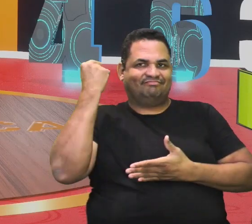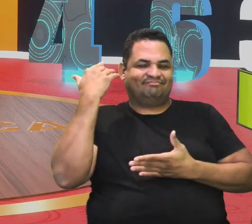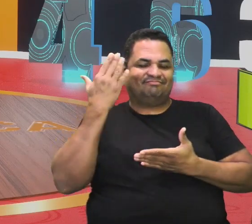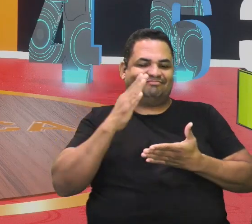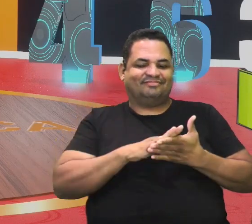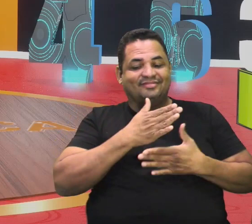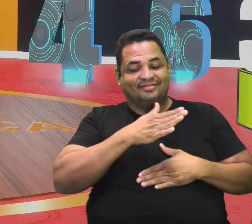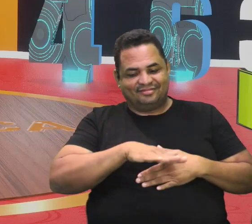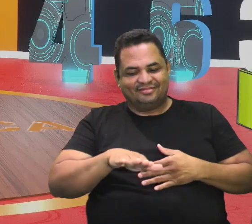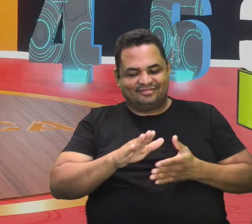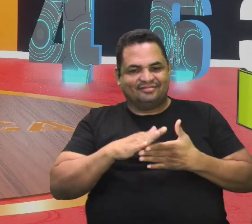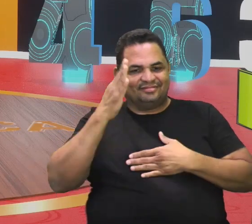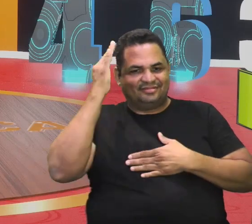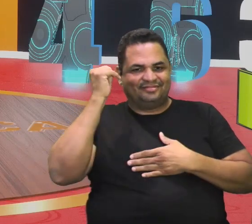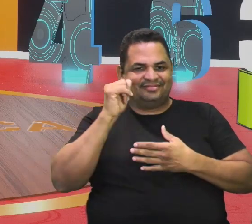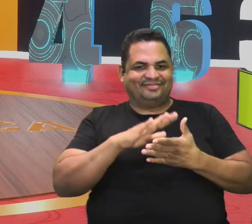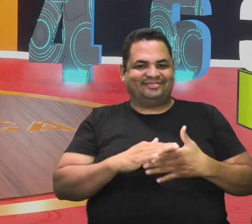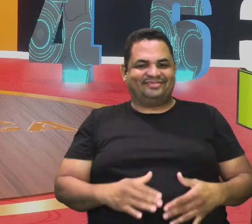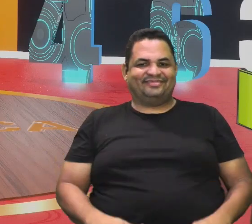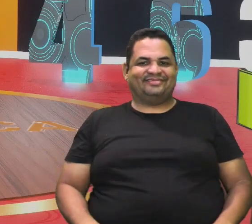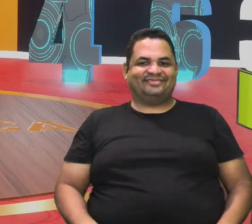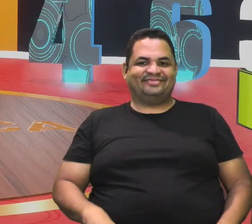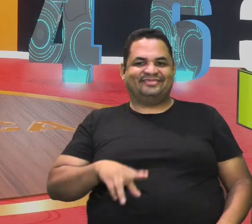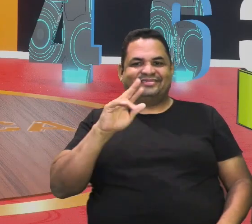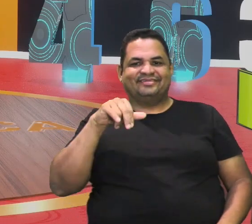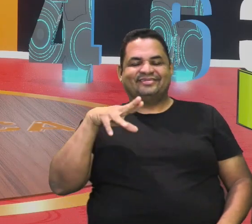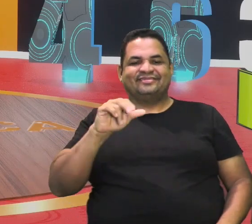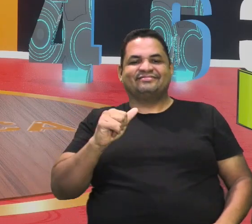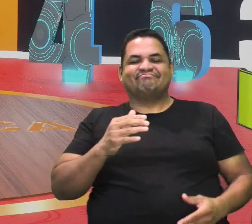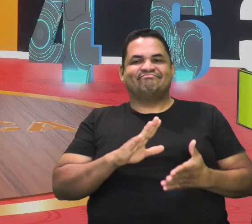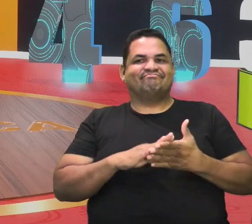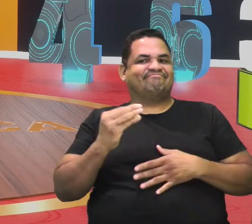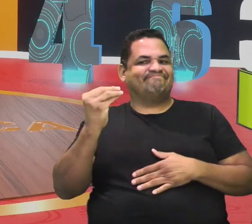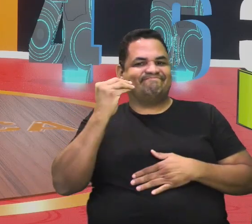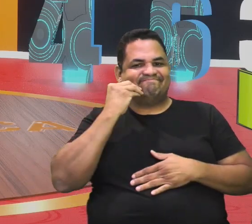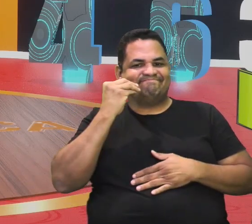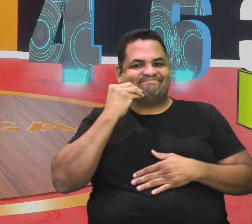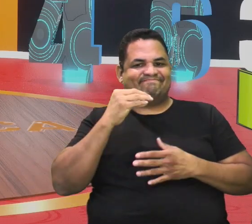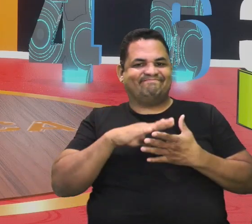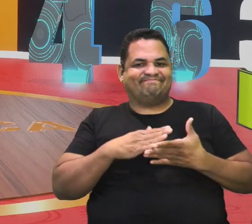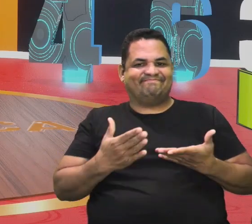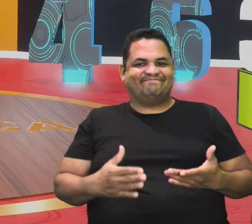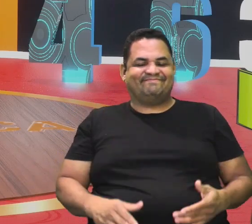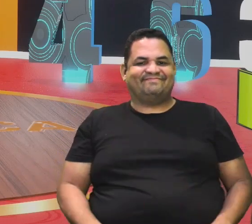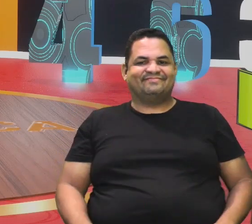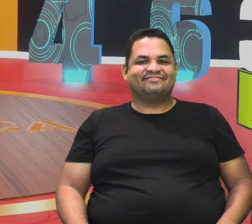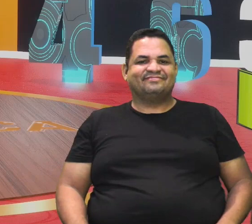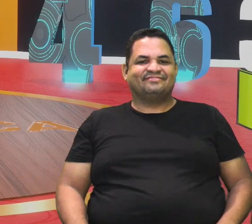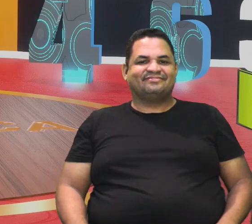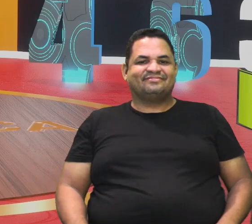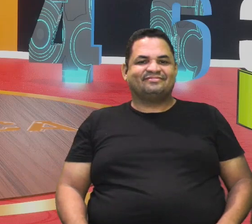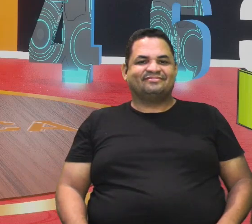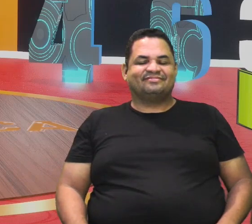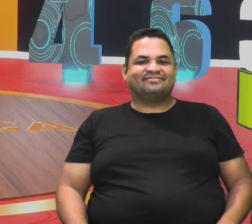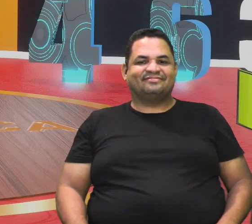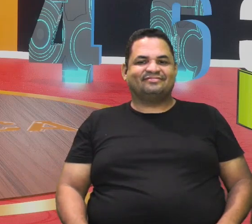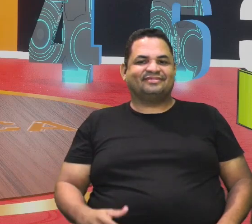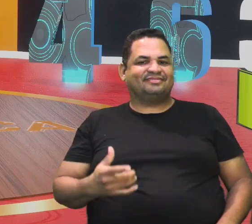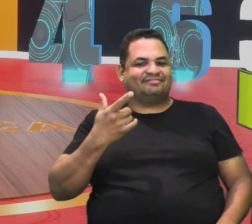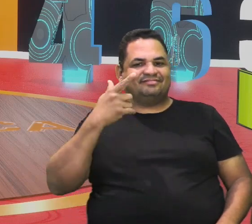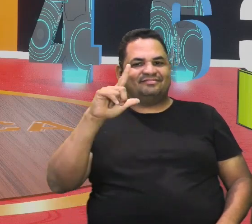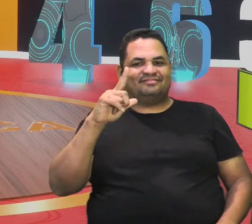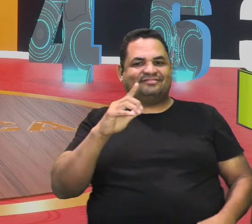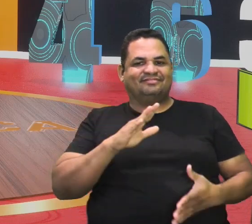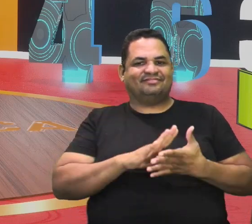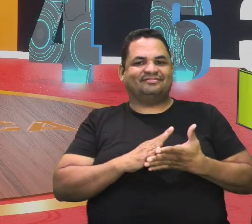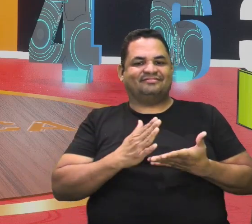ficar... Dizem, né? Dizem. Eu nunca tentei, porque a cintura é meio desengonçada. Eu não consegui